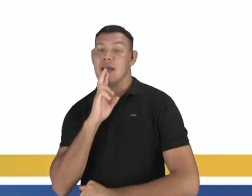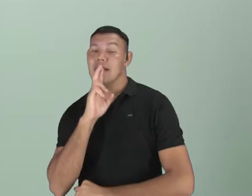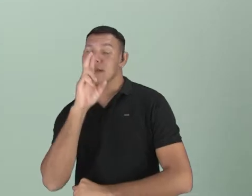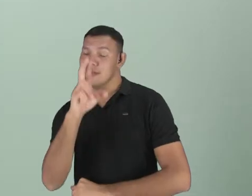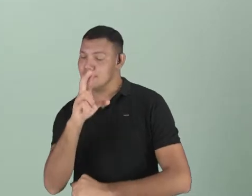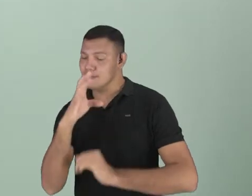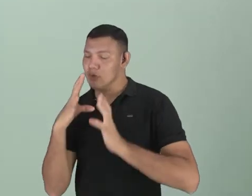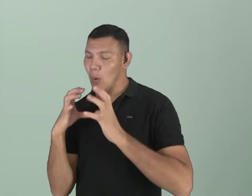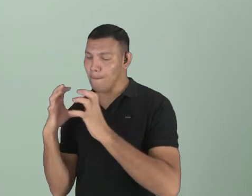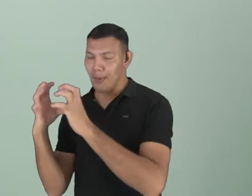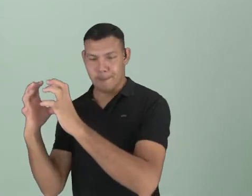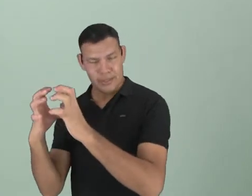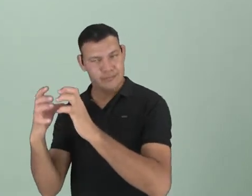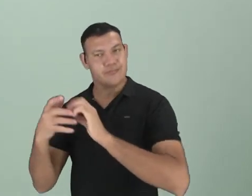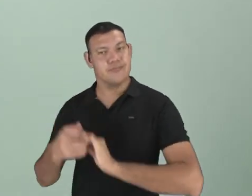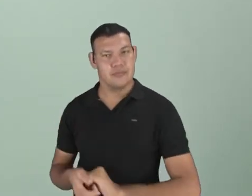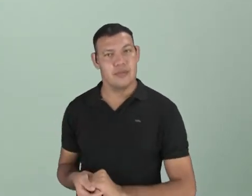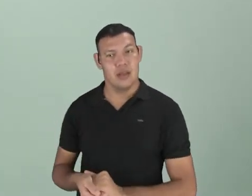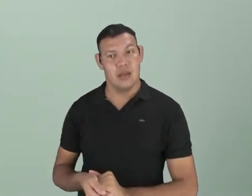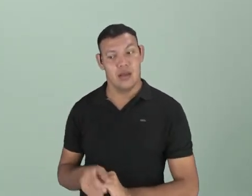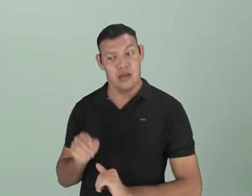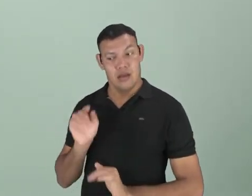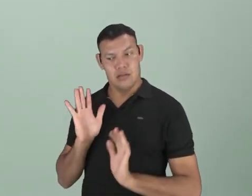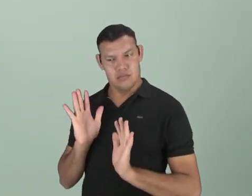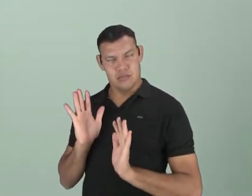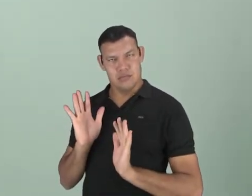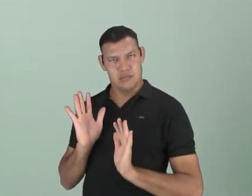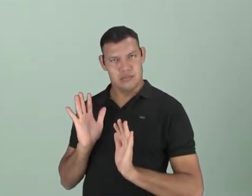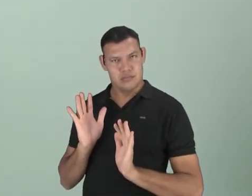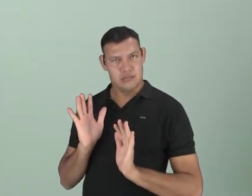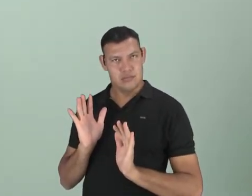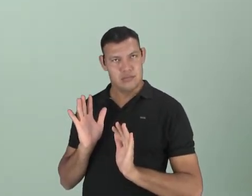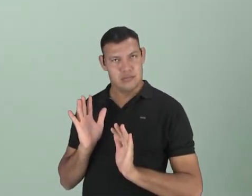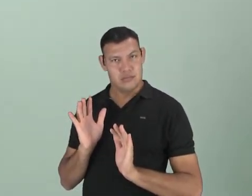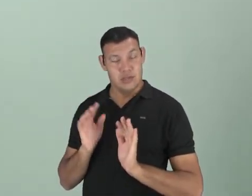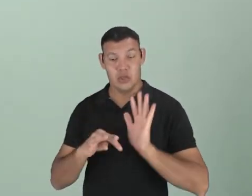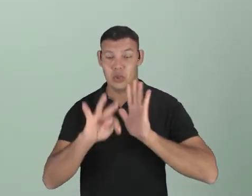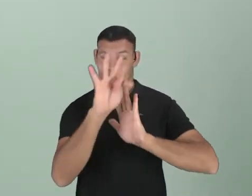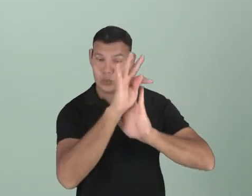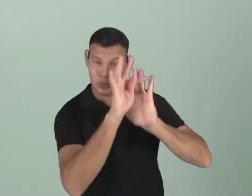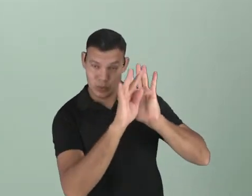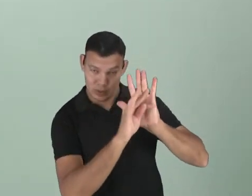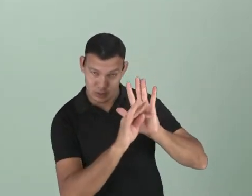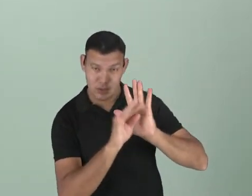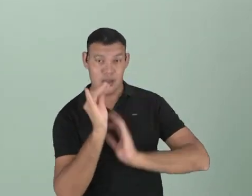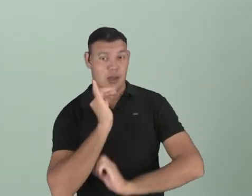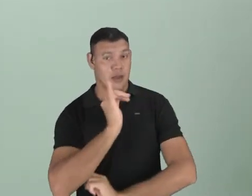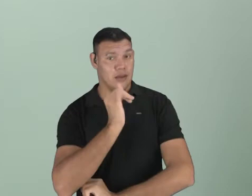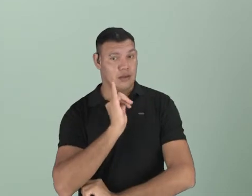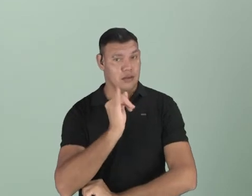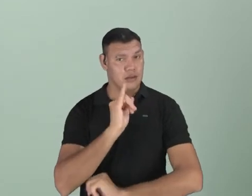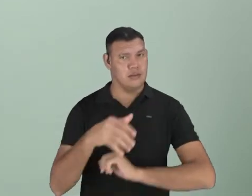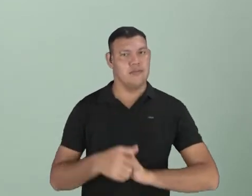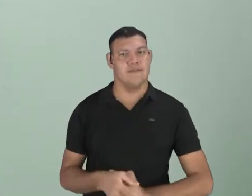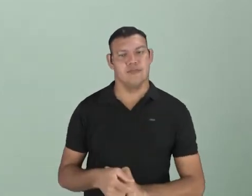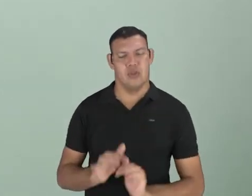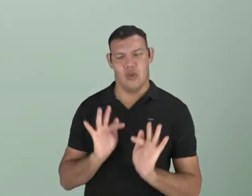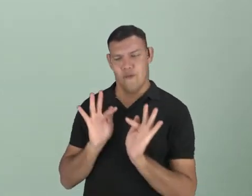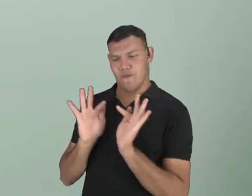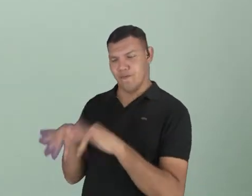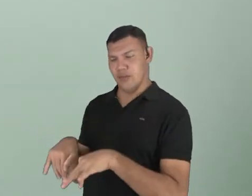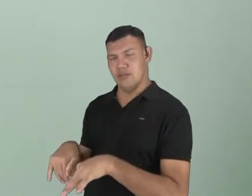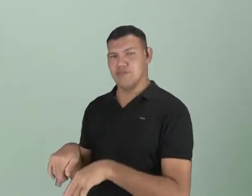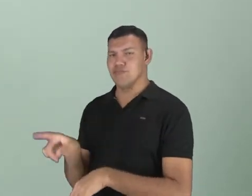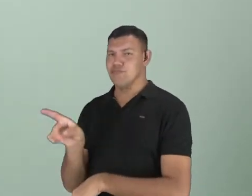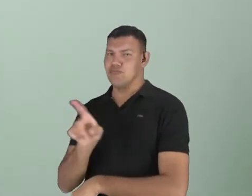para o conflito. Um ponto aqui. Nos textos narrativos, nem sempre eles vão ter um desfecho. Ele pode